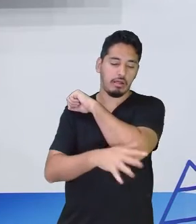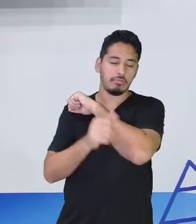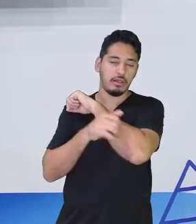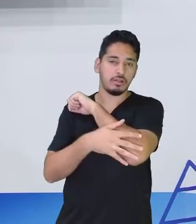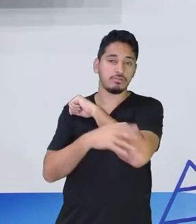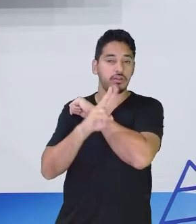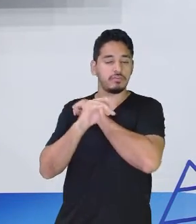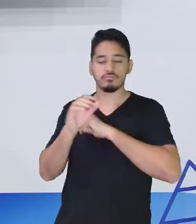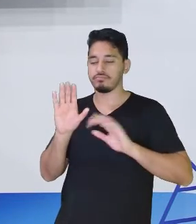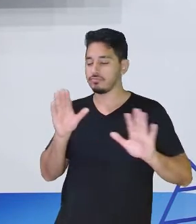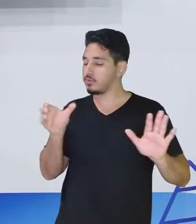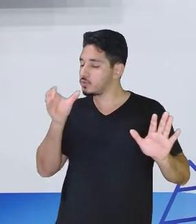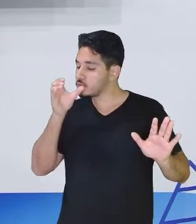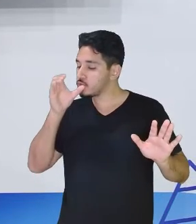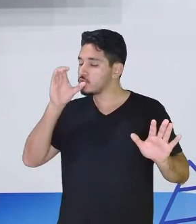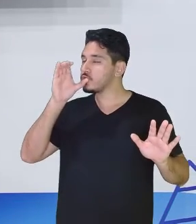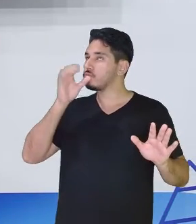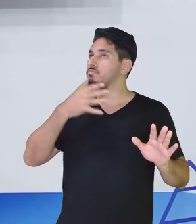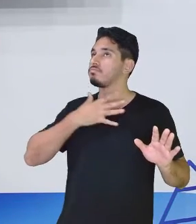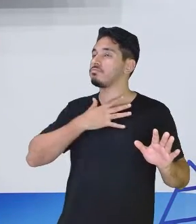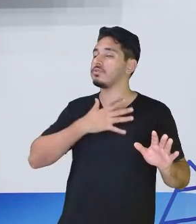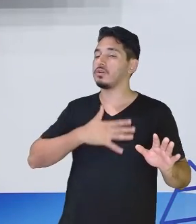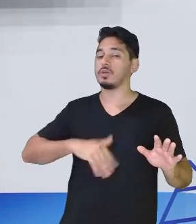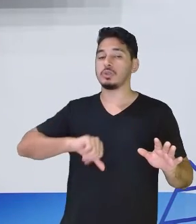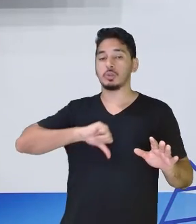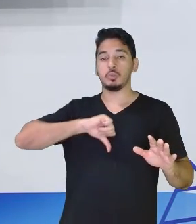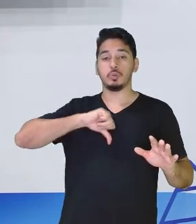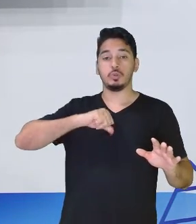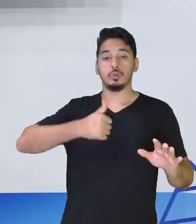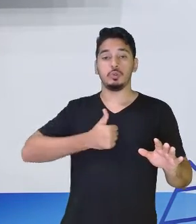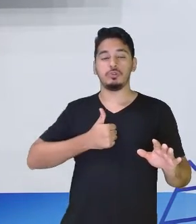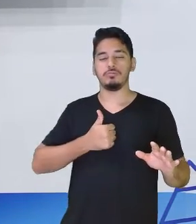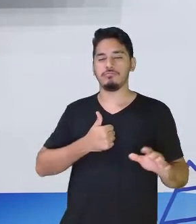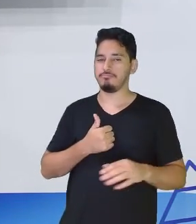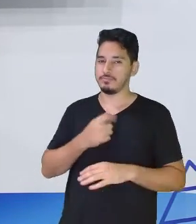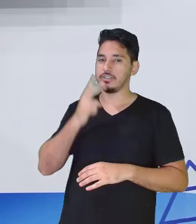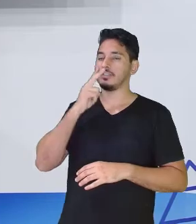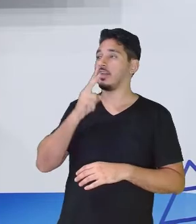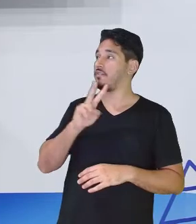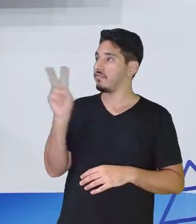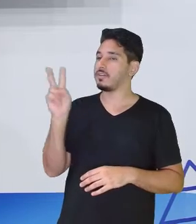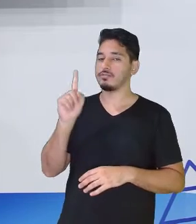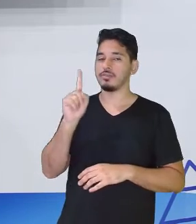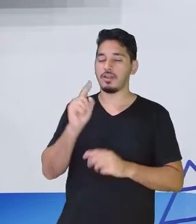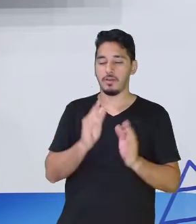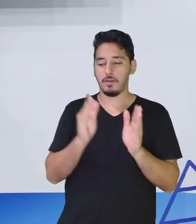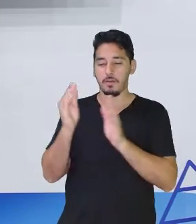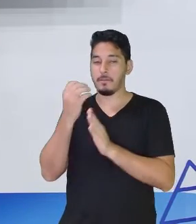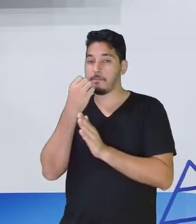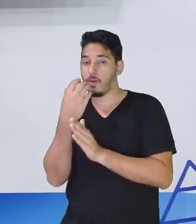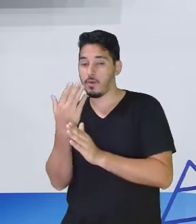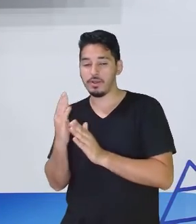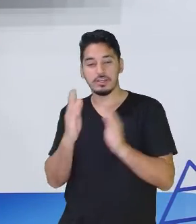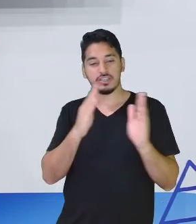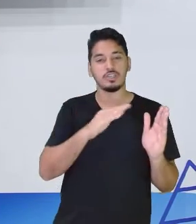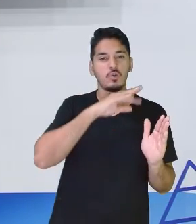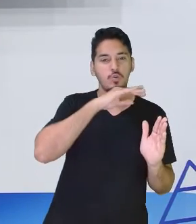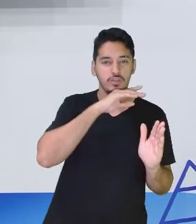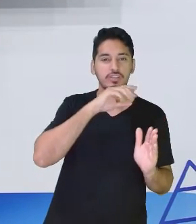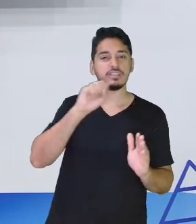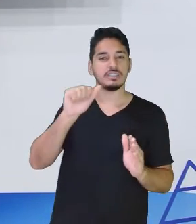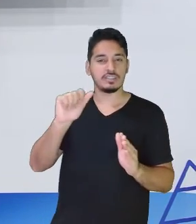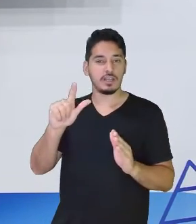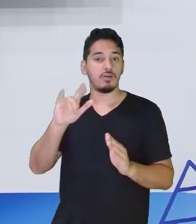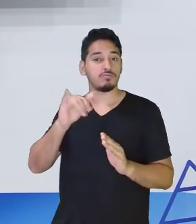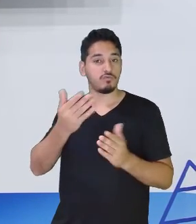repor. Então, a gente está vendo aqui um lado positivo do sal e um lado negativo do sal, essa questão aí do